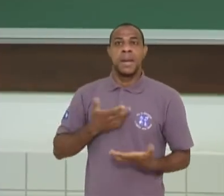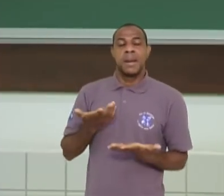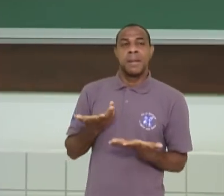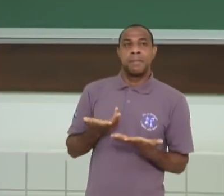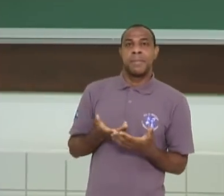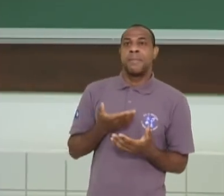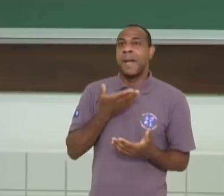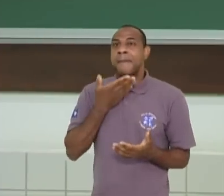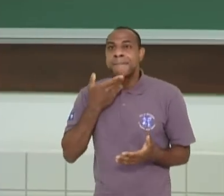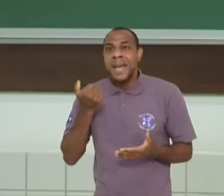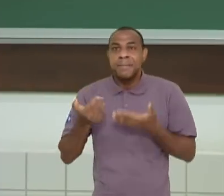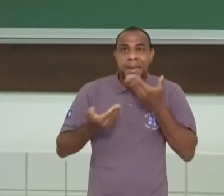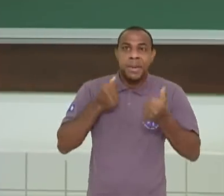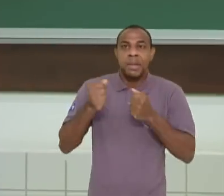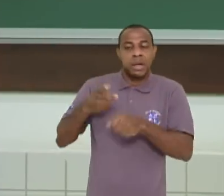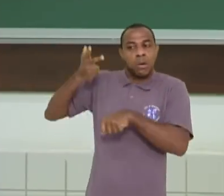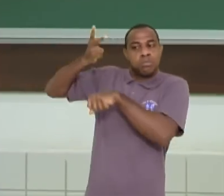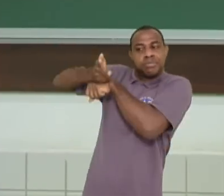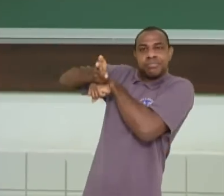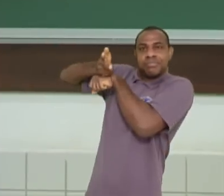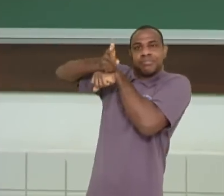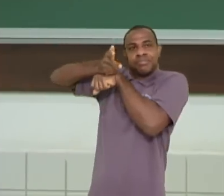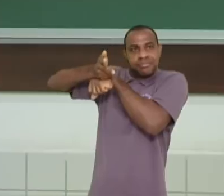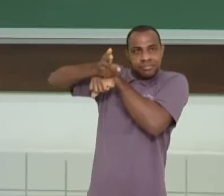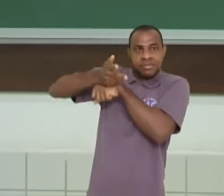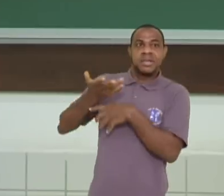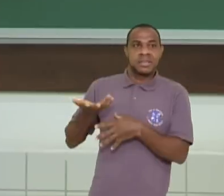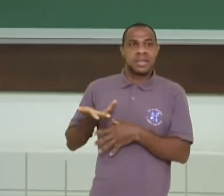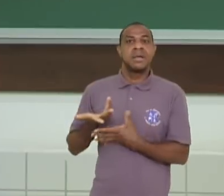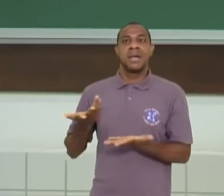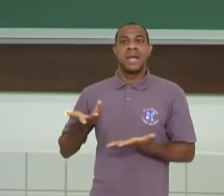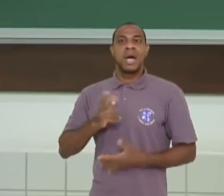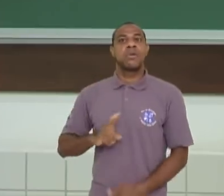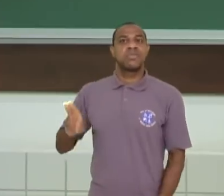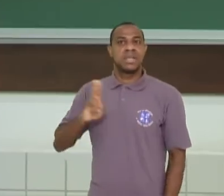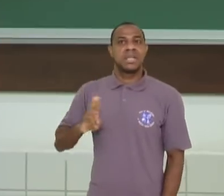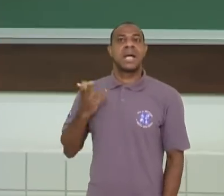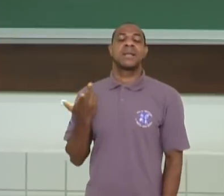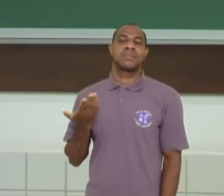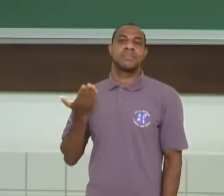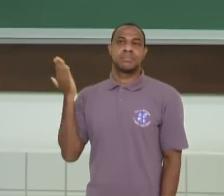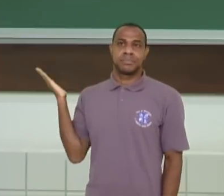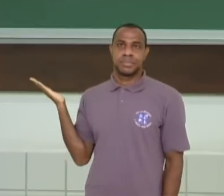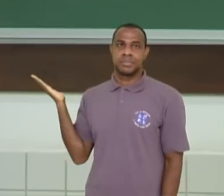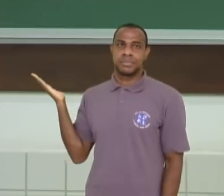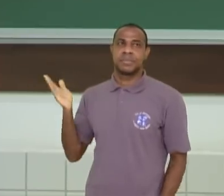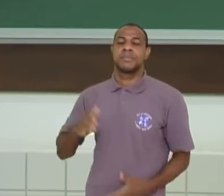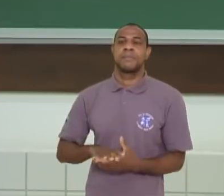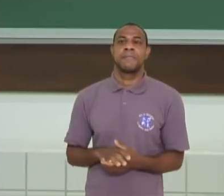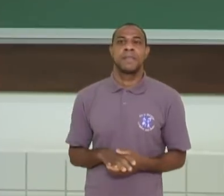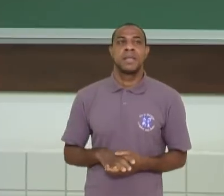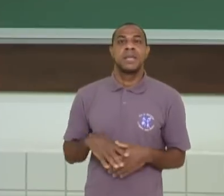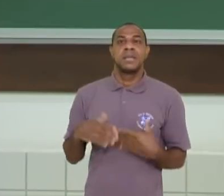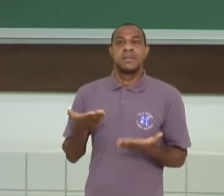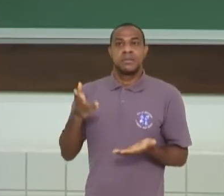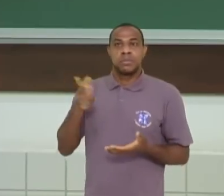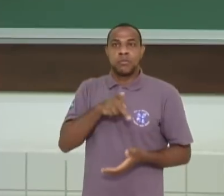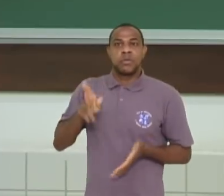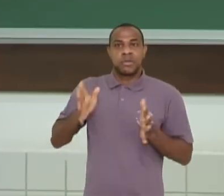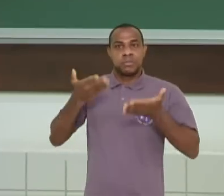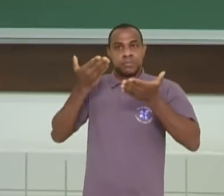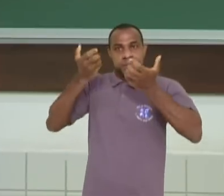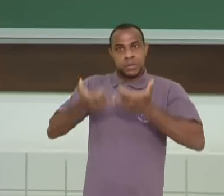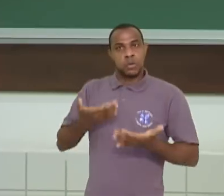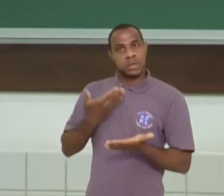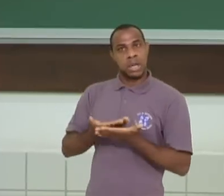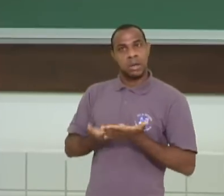frente às câmeras também, né? Então o jogo da imitação é utilizado, assim como as outras atividades que nós vimos nas aulas anteriores, né? A